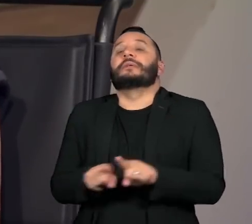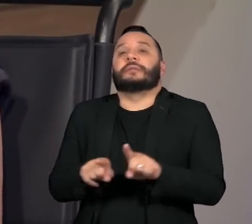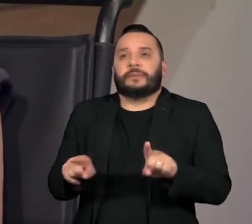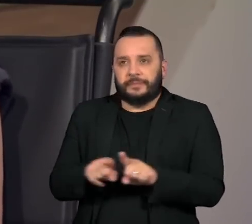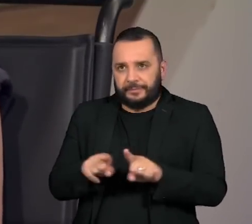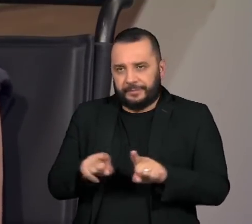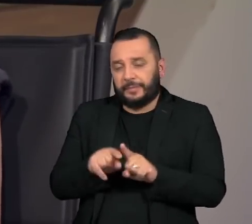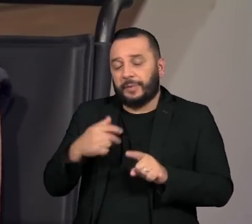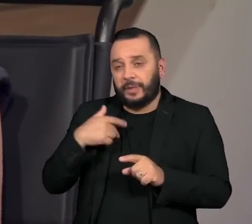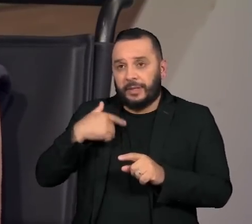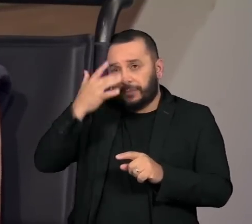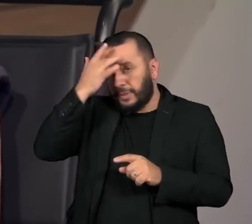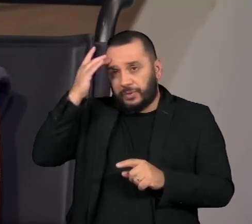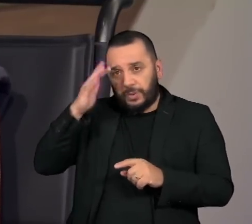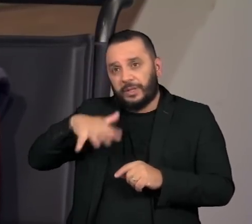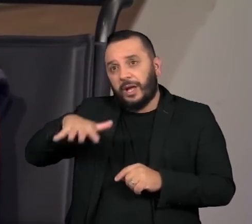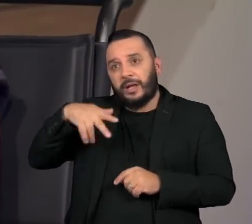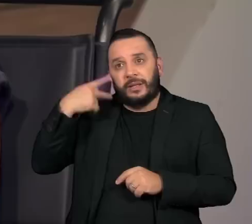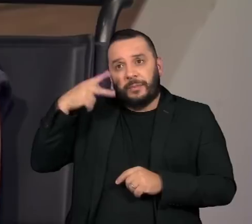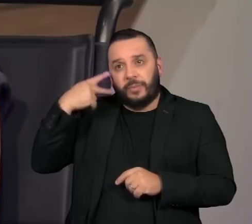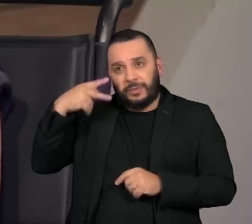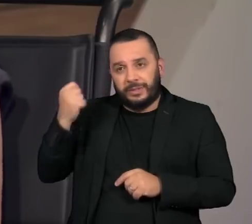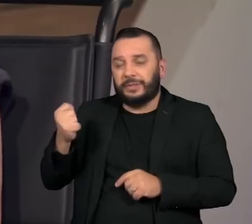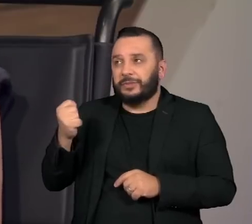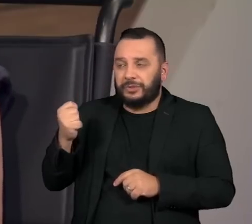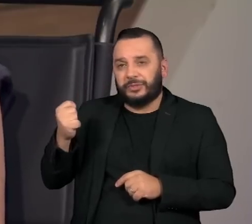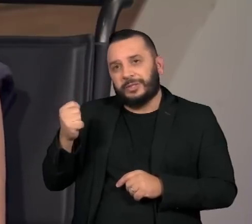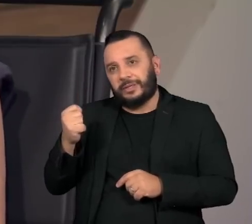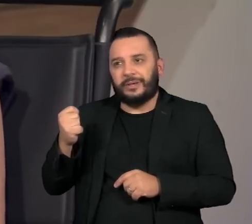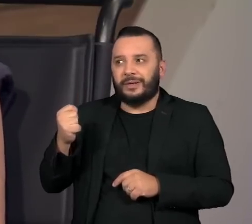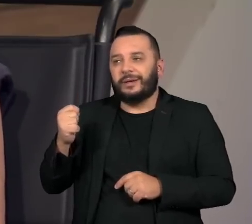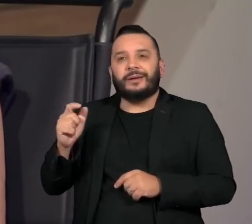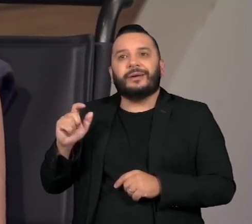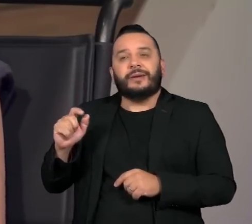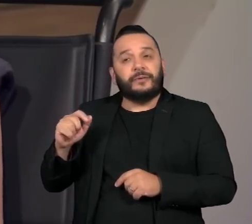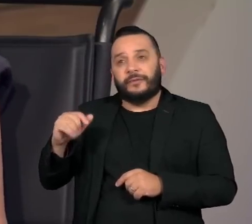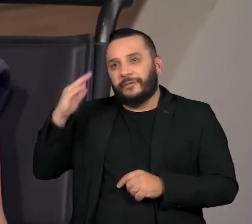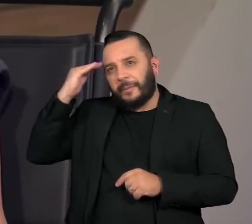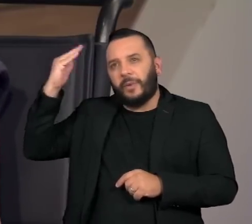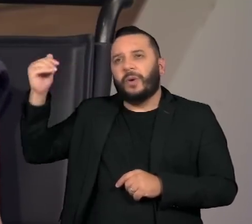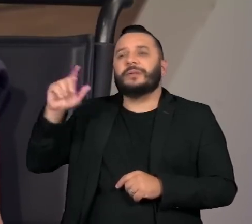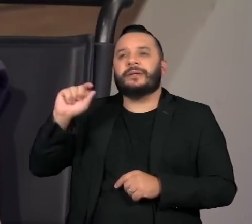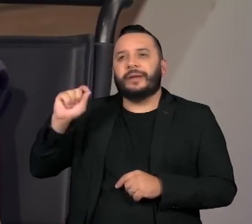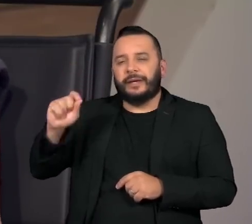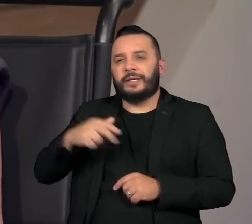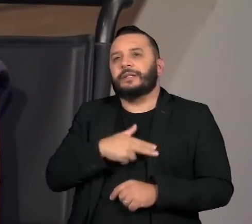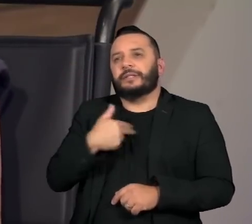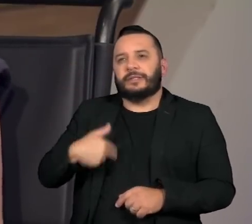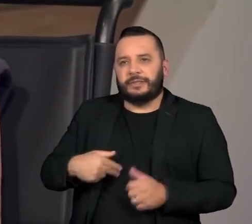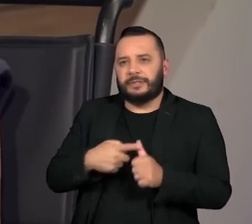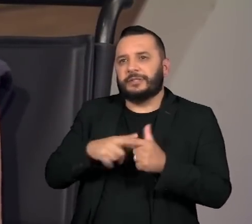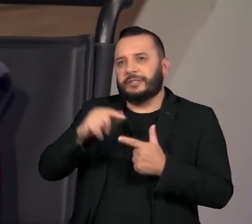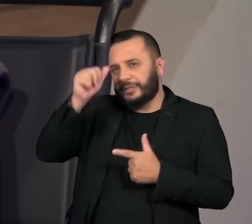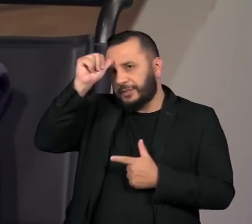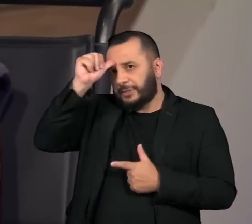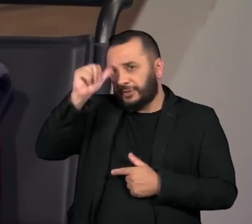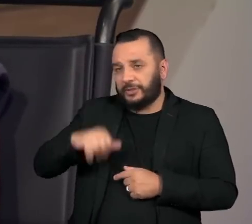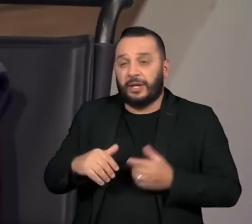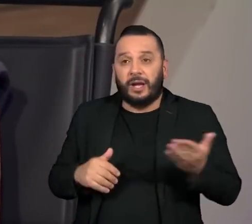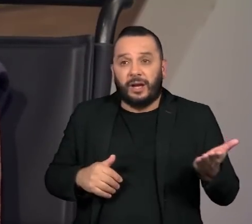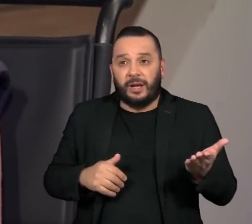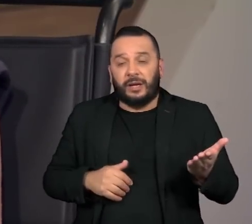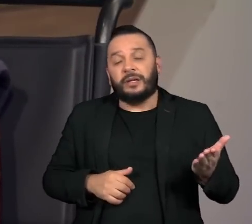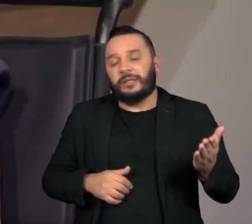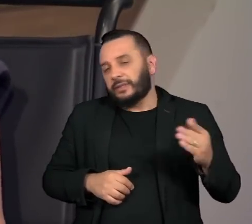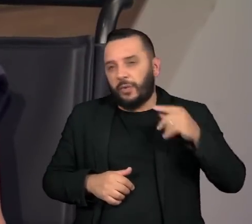jogadores da política internacional estão no Oriente. Então, a gente está falando de China, Índia. Então, essa explosão ucraniana e, na verdade, todas